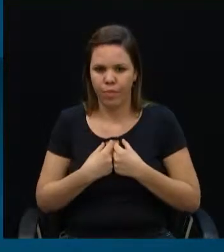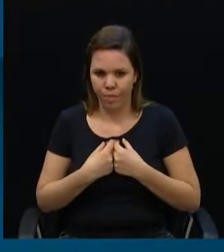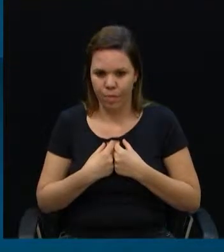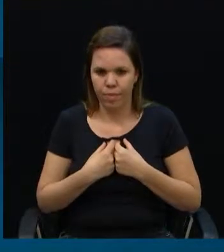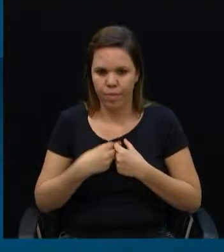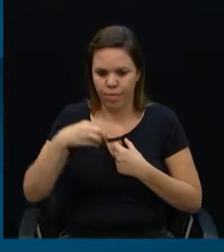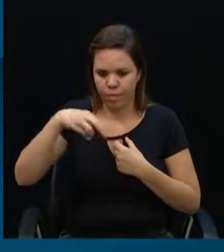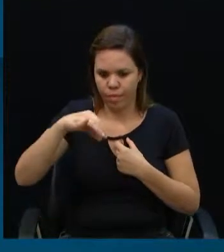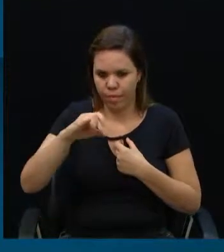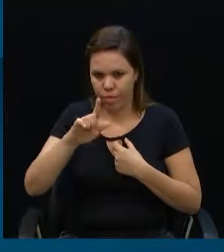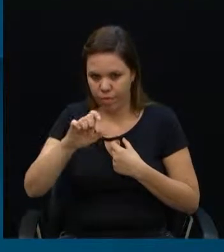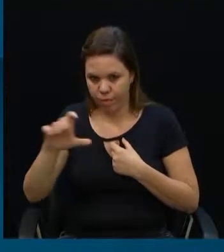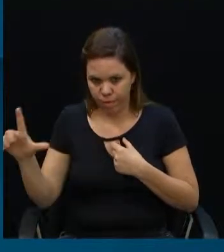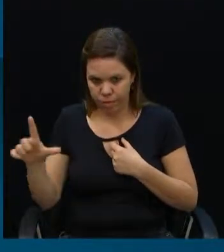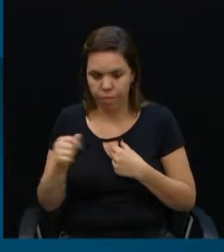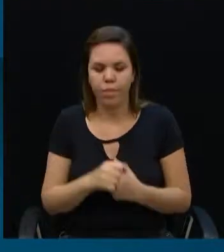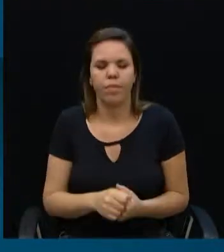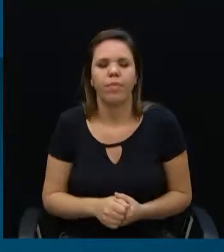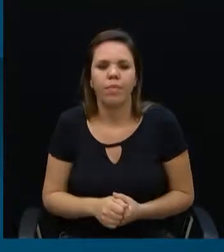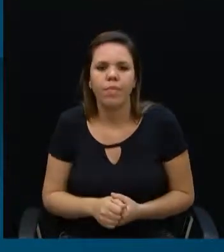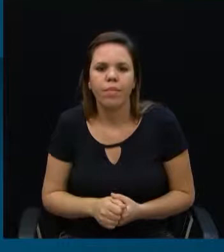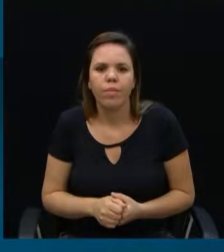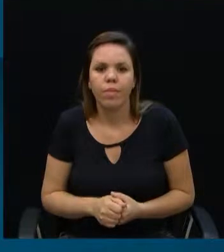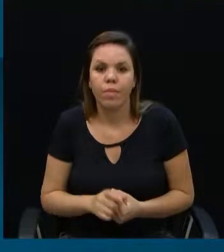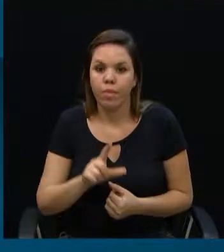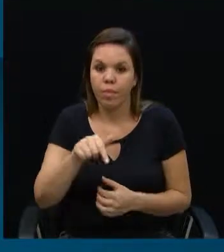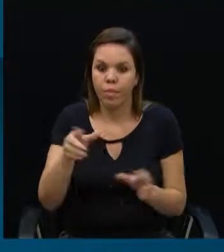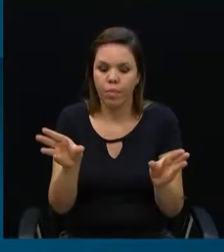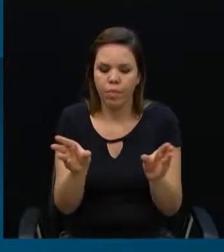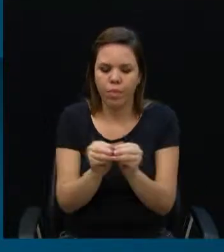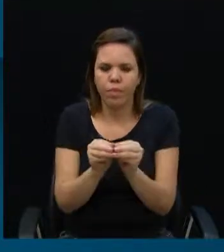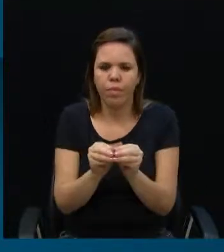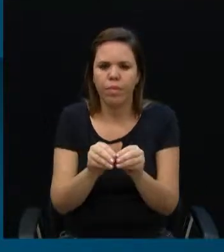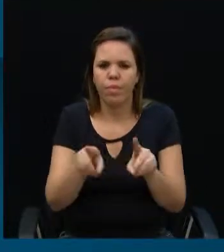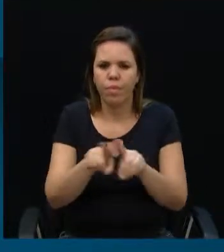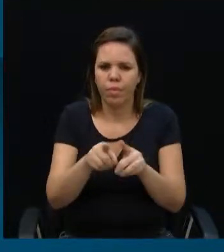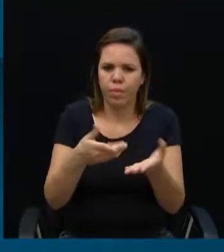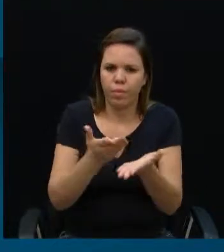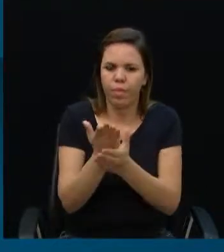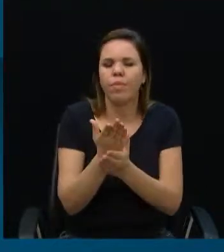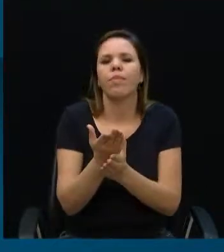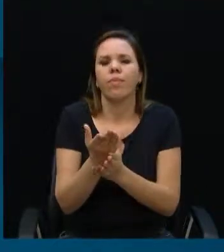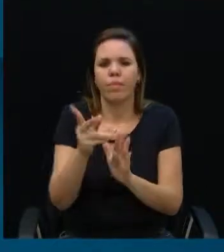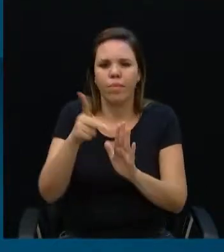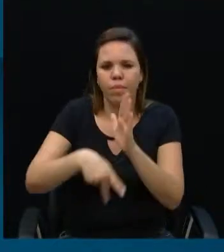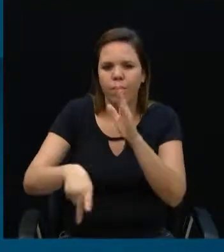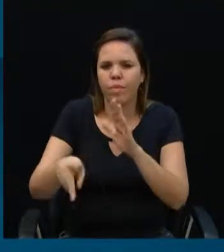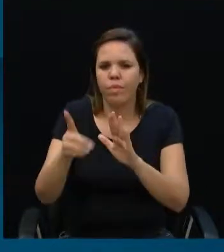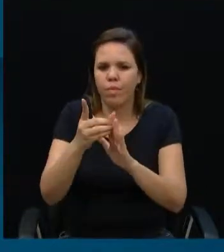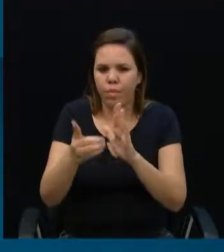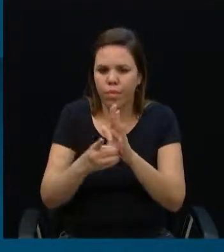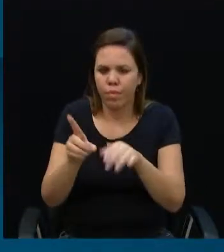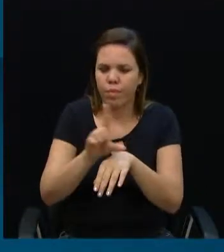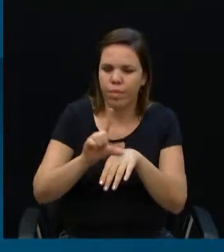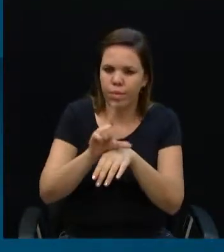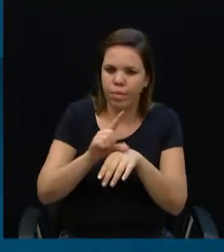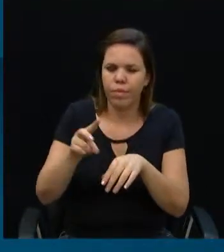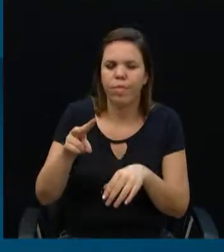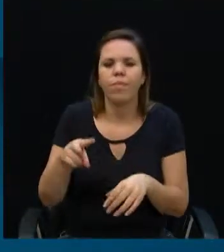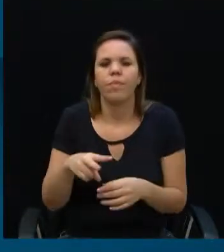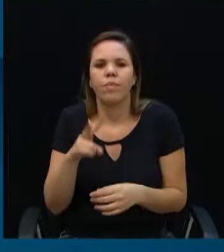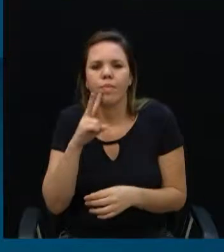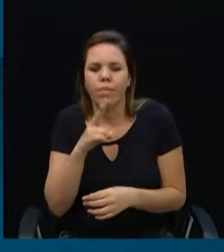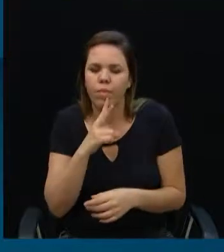a Miguel Geraldo Santos Júnior. E, por fim, foi aprovado o projeto de decreto legislativo, também de autoria do vereador